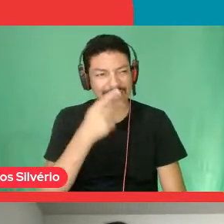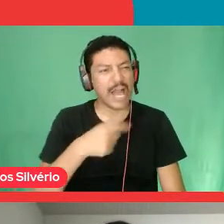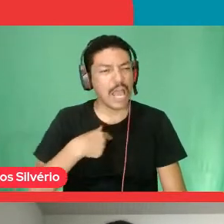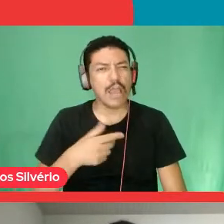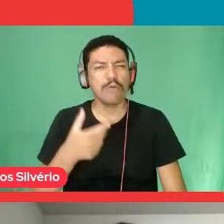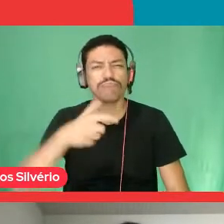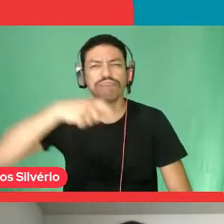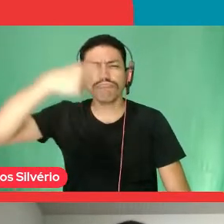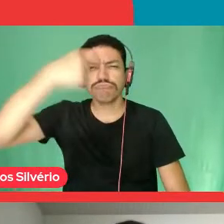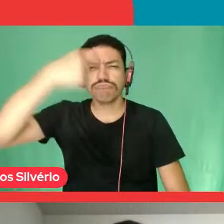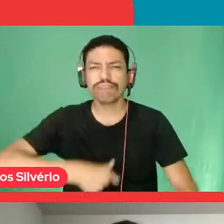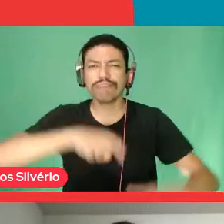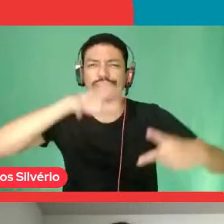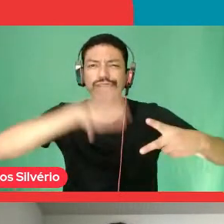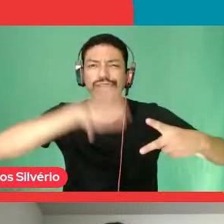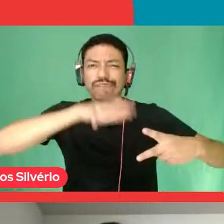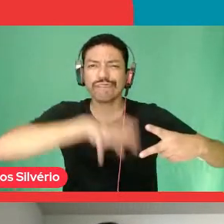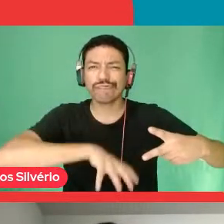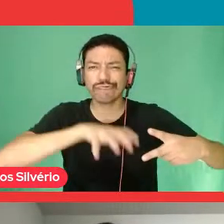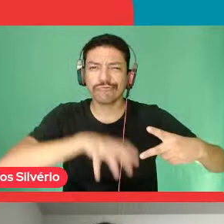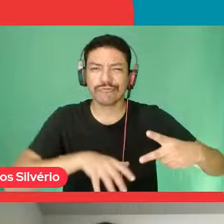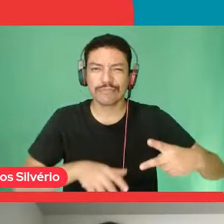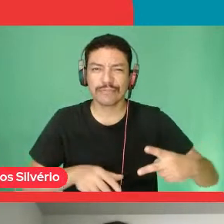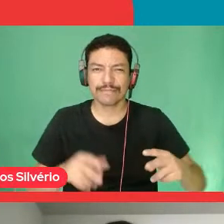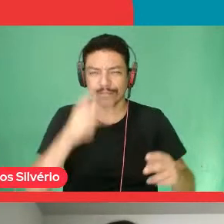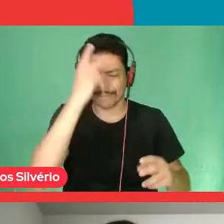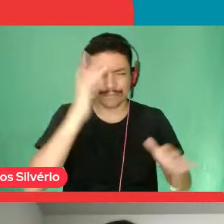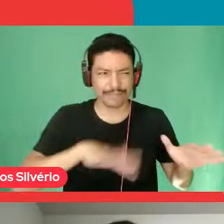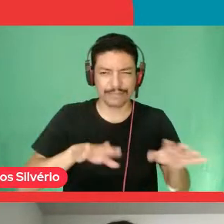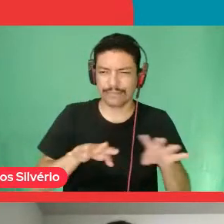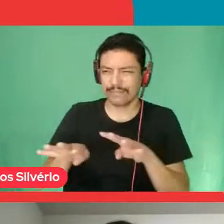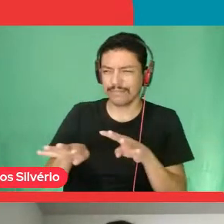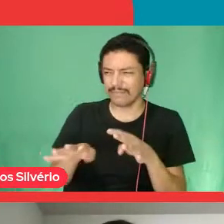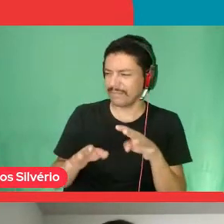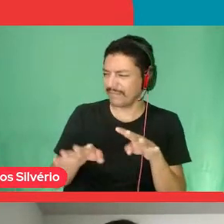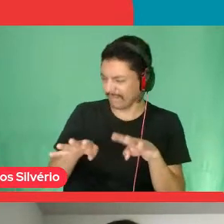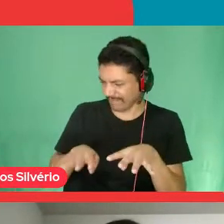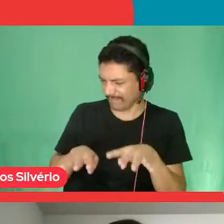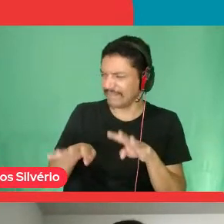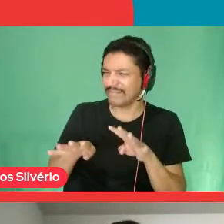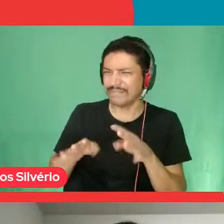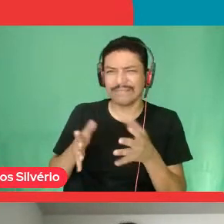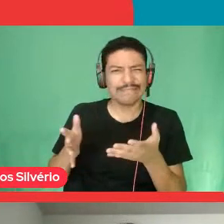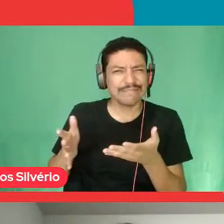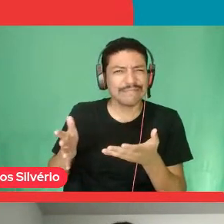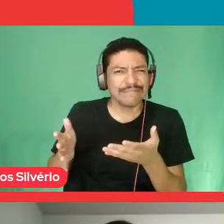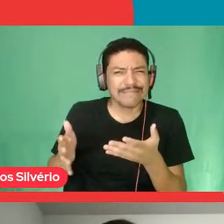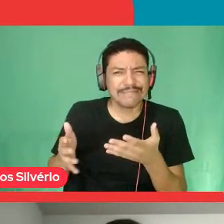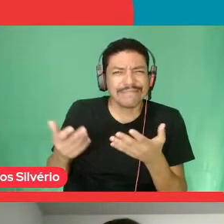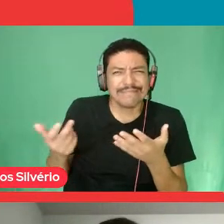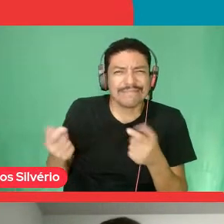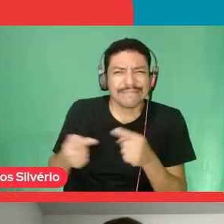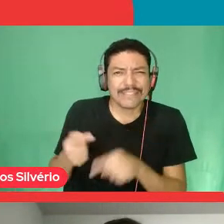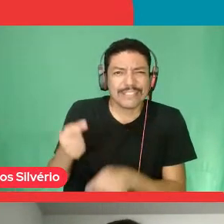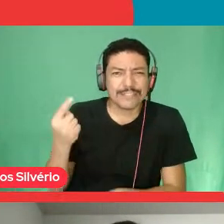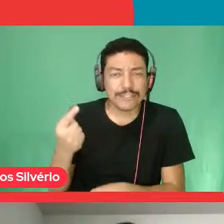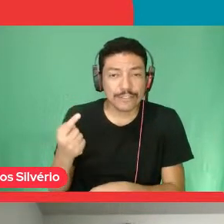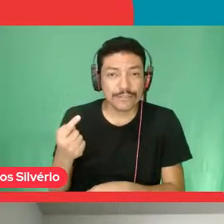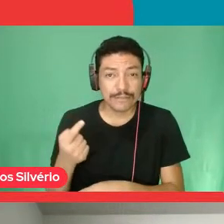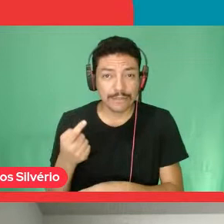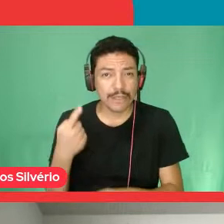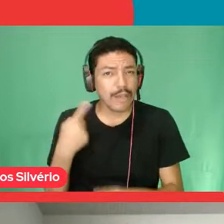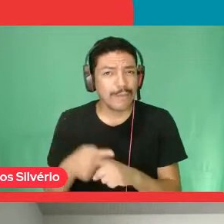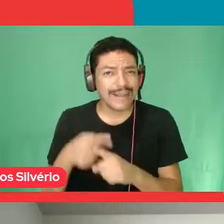era mulher e que eu era programadora, não batia bem, alguma coisa ali não estava legal, e por que que eu tinha largado a